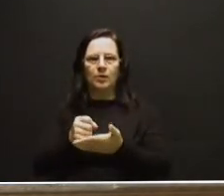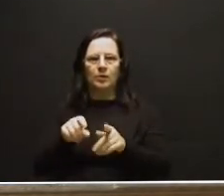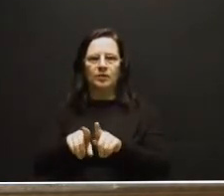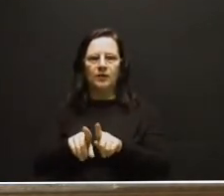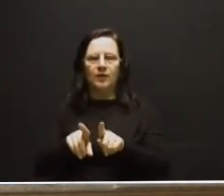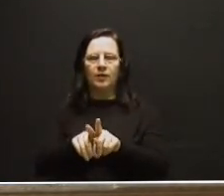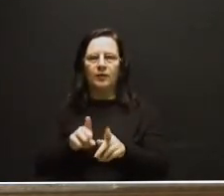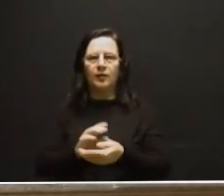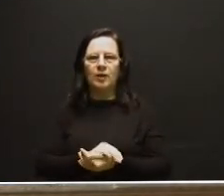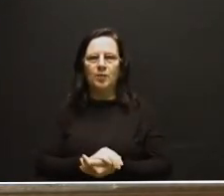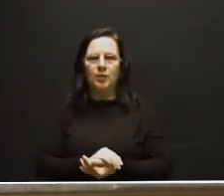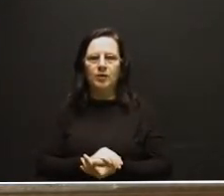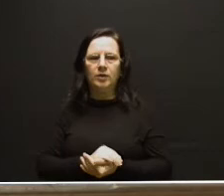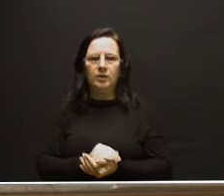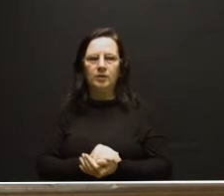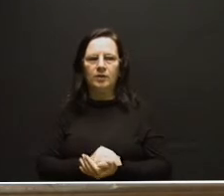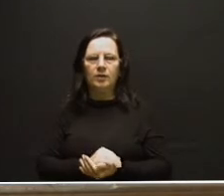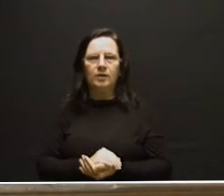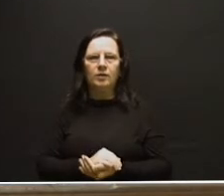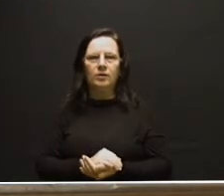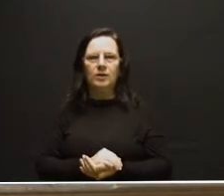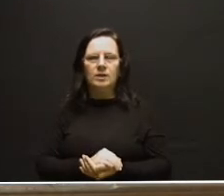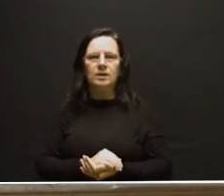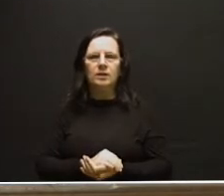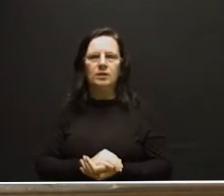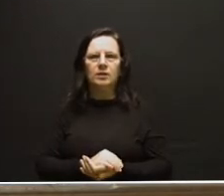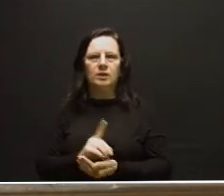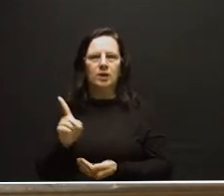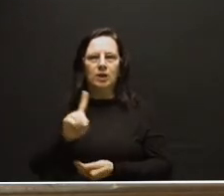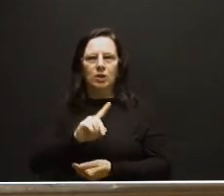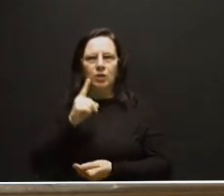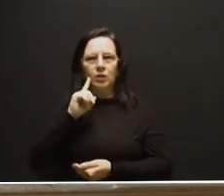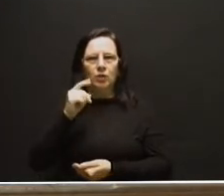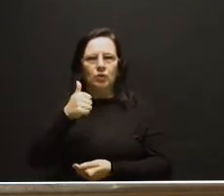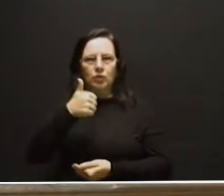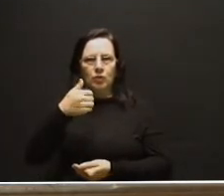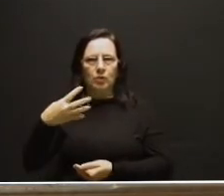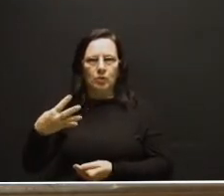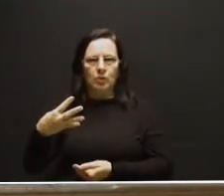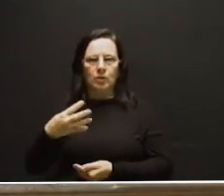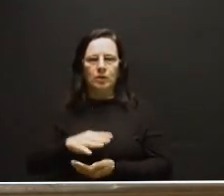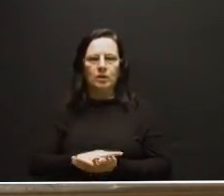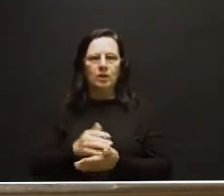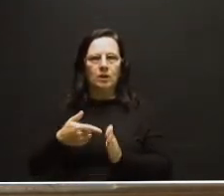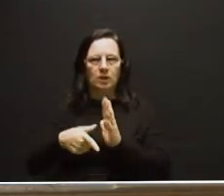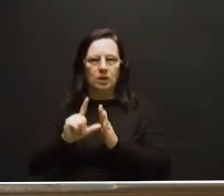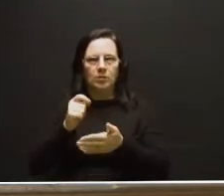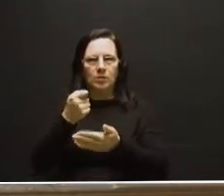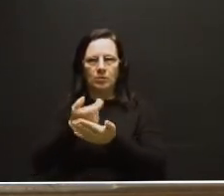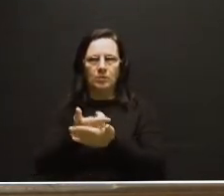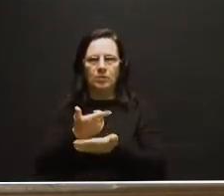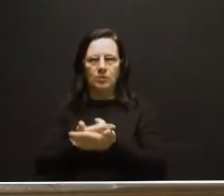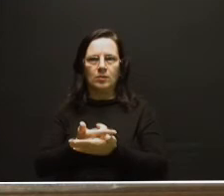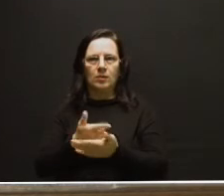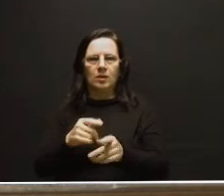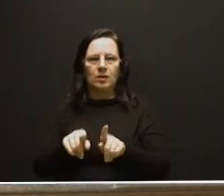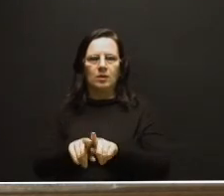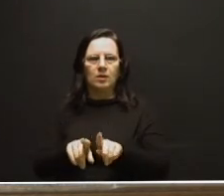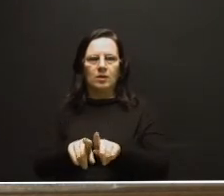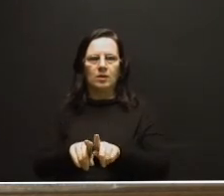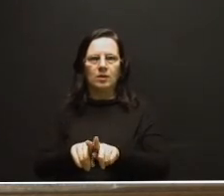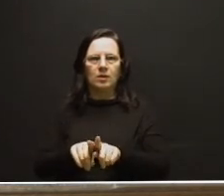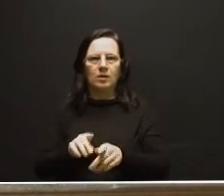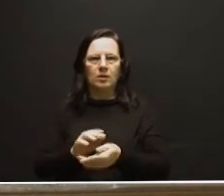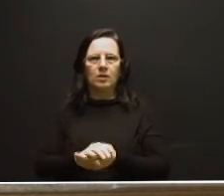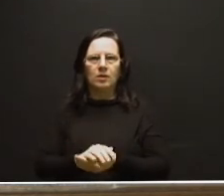para cobrar o governo para não deixar por dia 14 ele antecipe paga agora logo no pré se essa semana agora